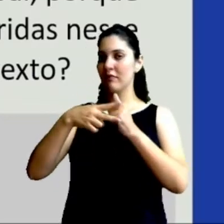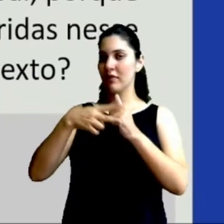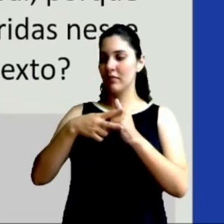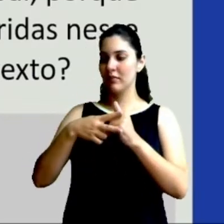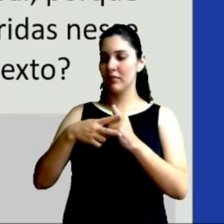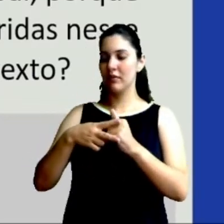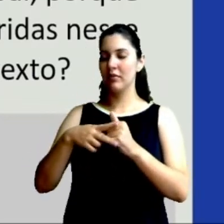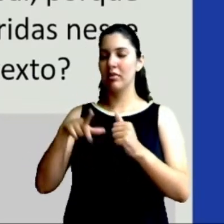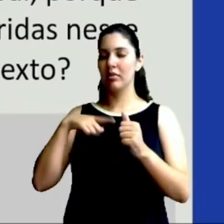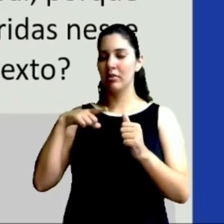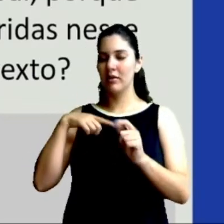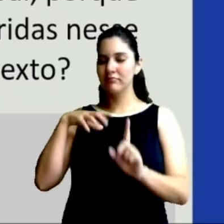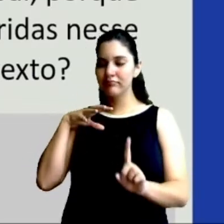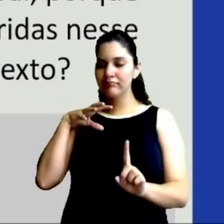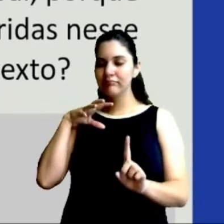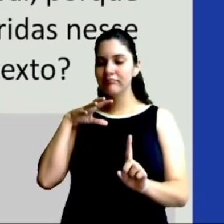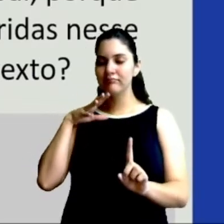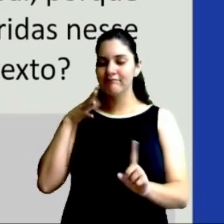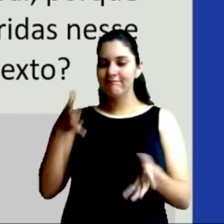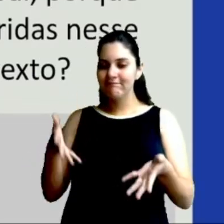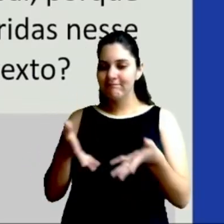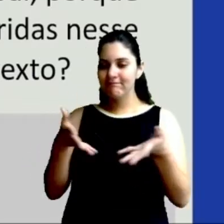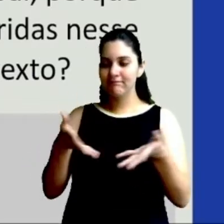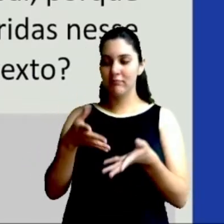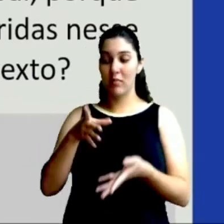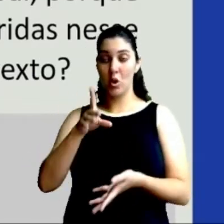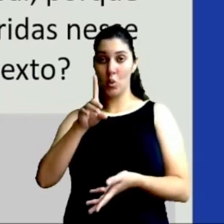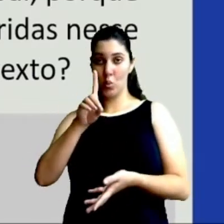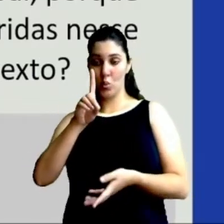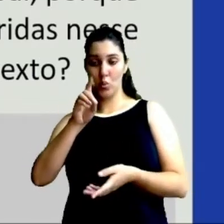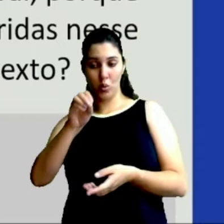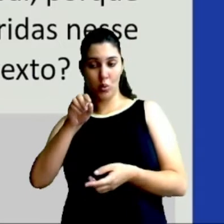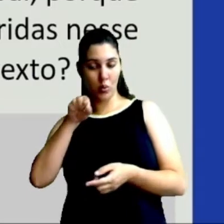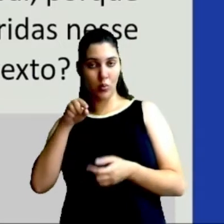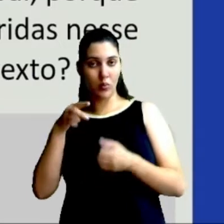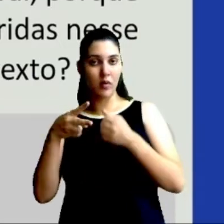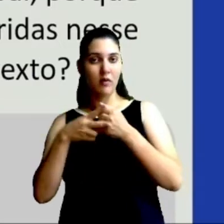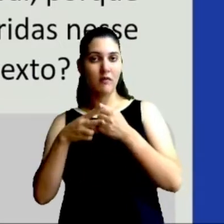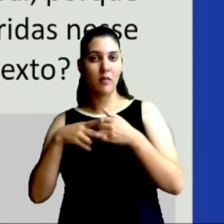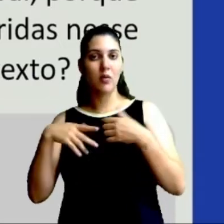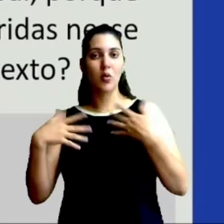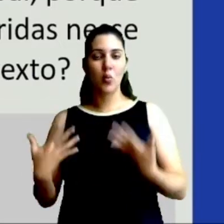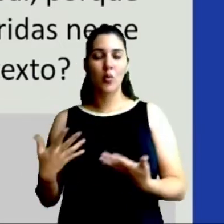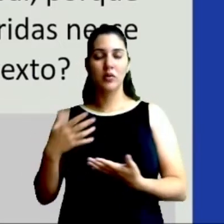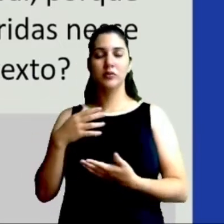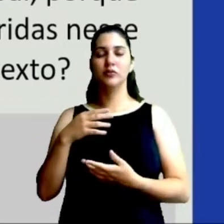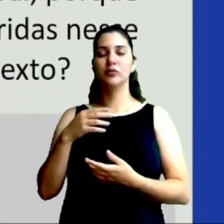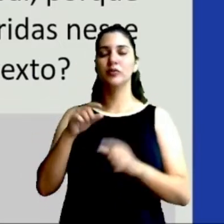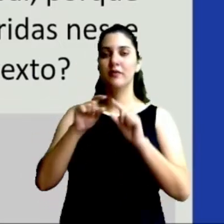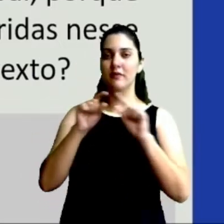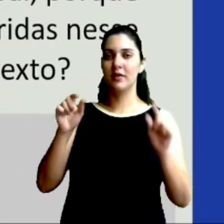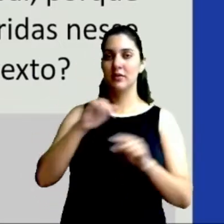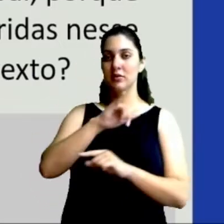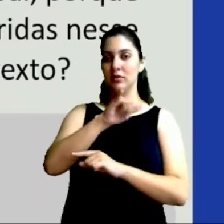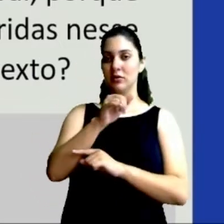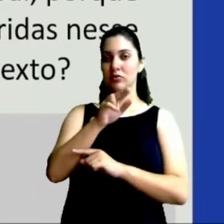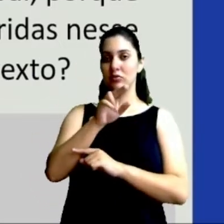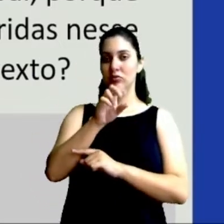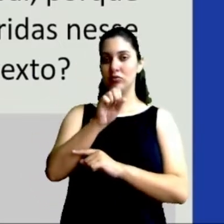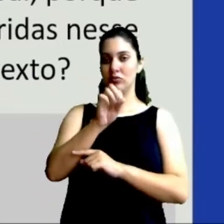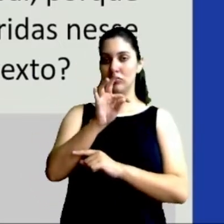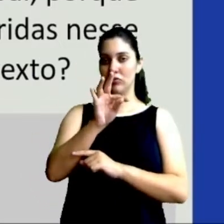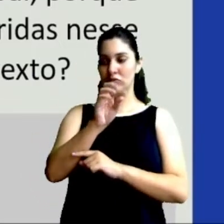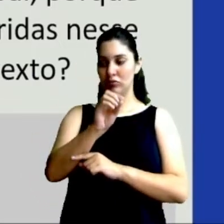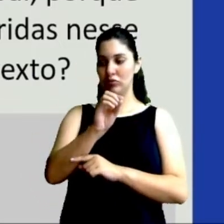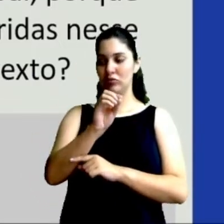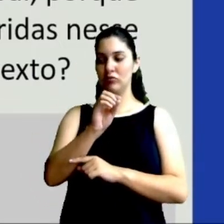para enfatizar. Mas o do aí seria o verbo. Então, quando a gente diz just do it, apenas